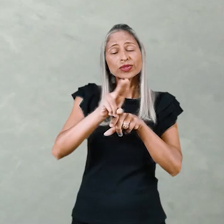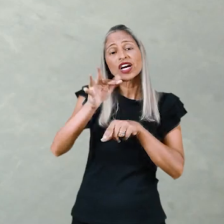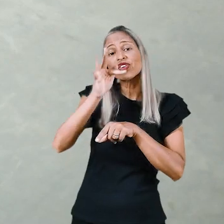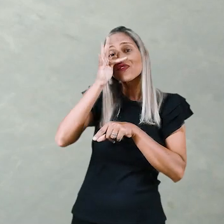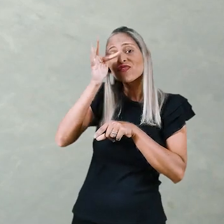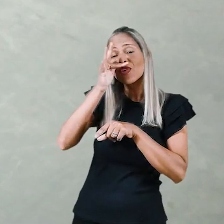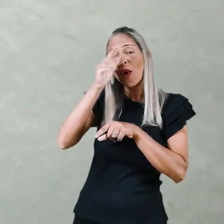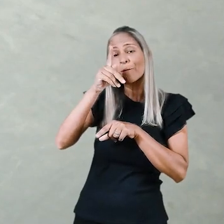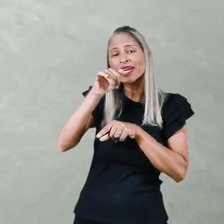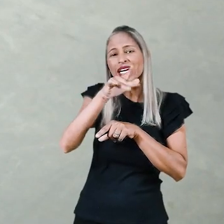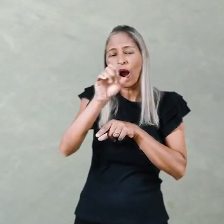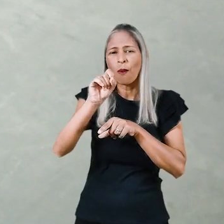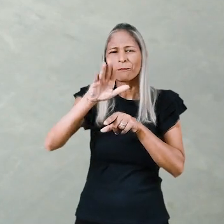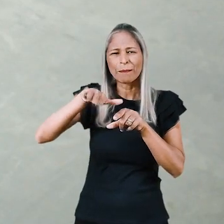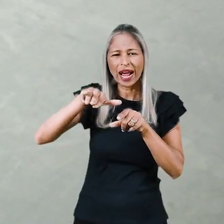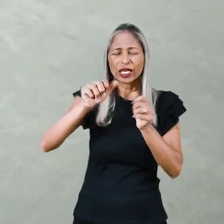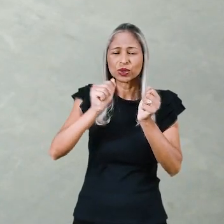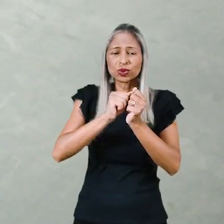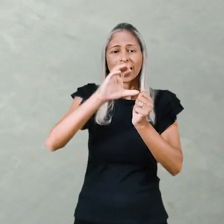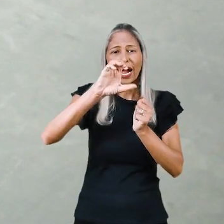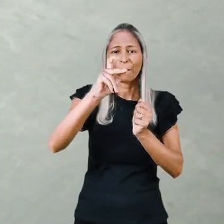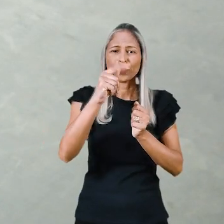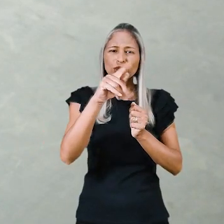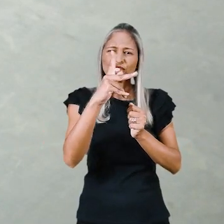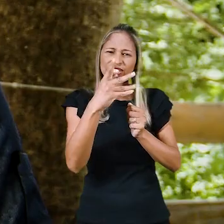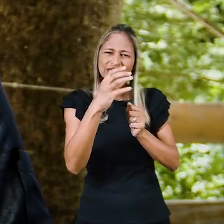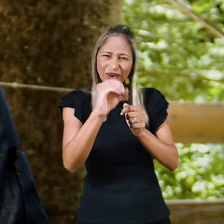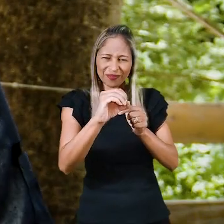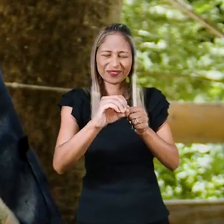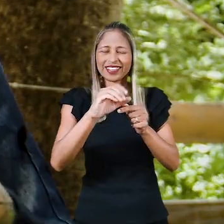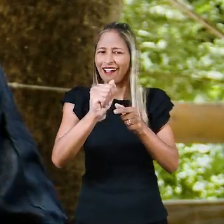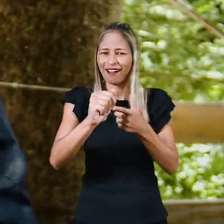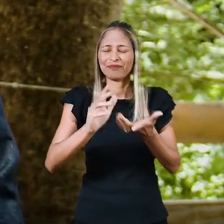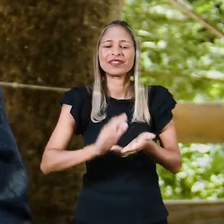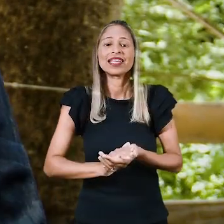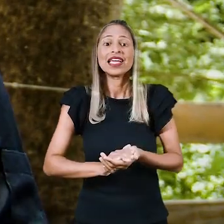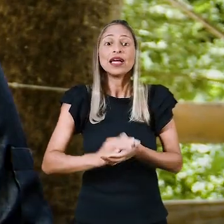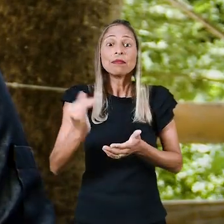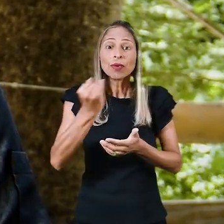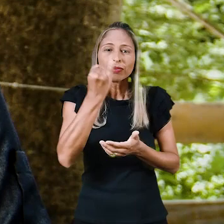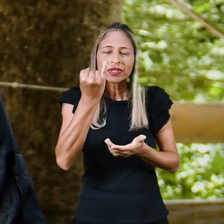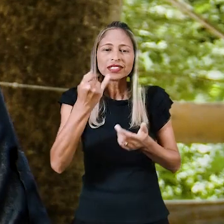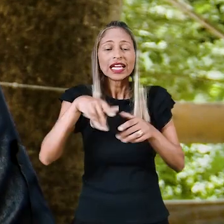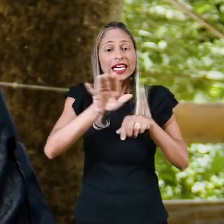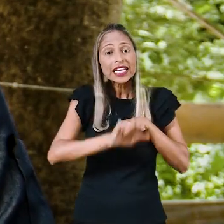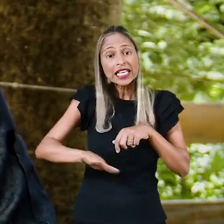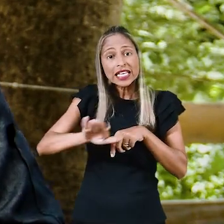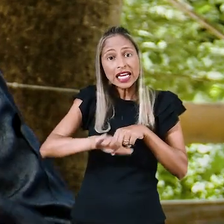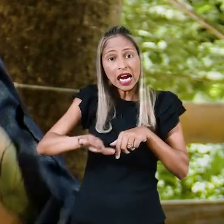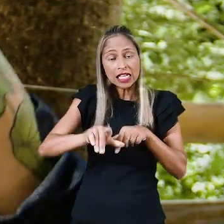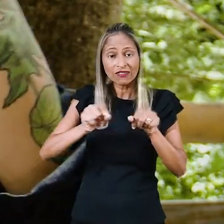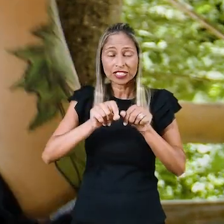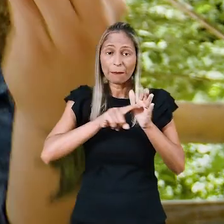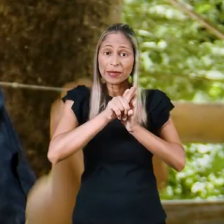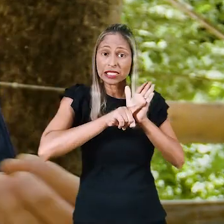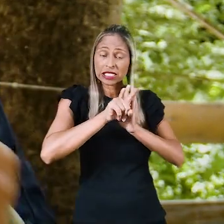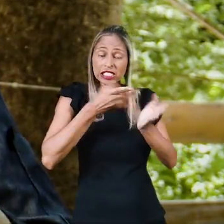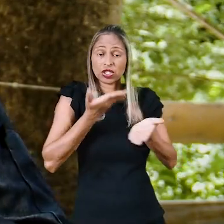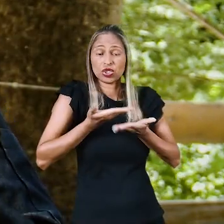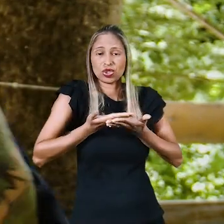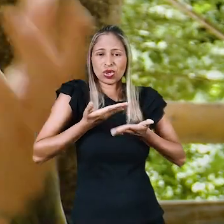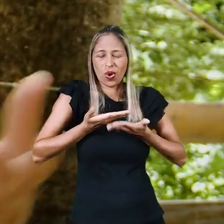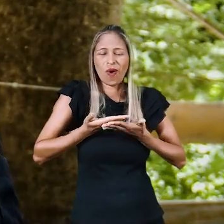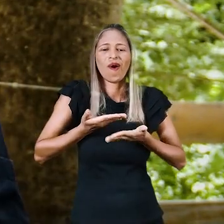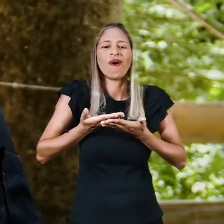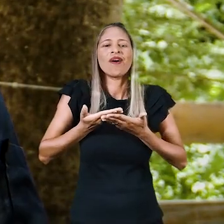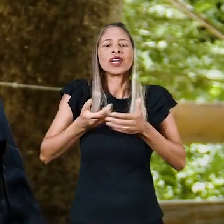a flor de picão da praia, com capuchinha. Então tem inúmeras experiências de trabalhos que as crianças começam a fazer pesquisas de